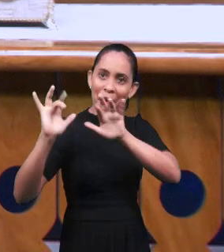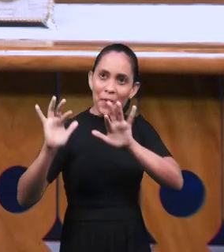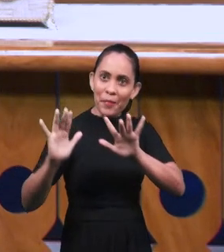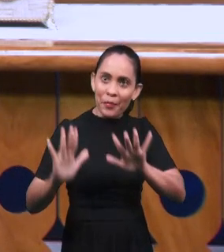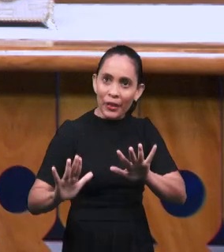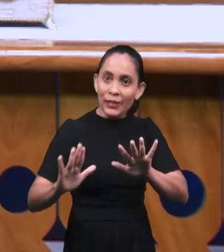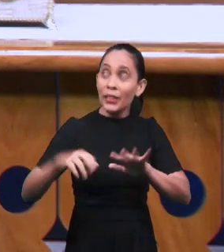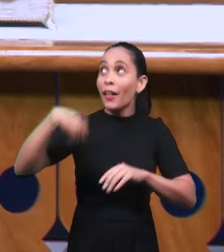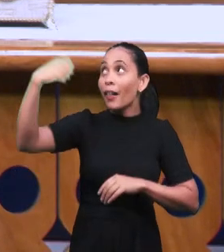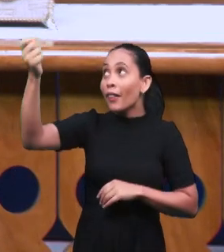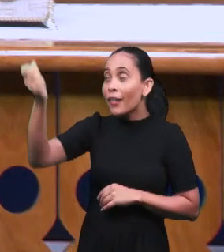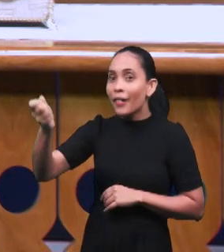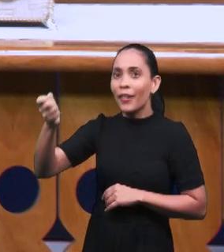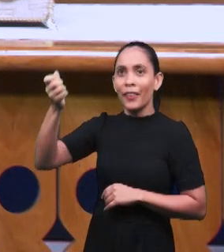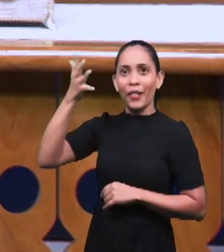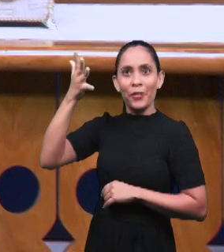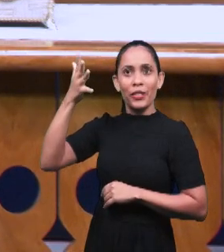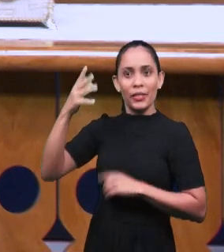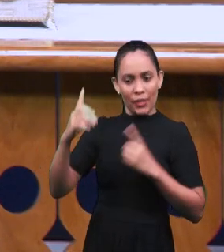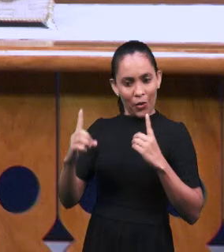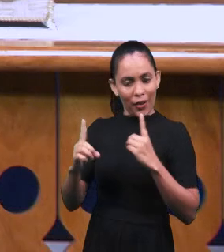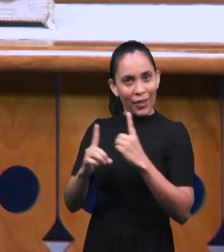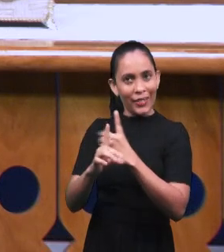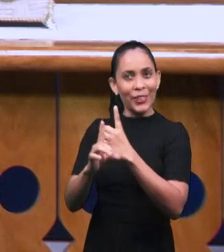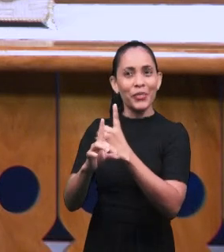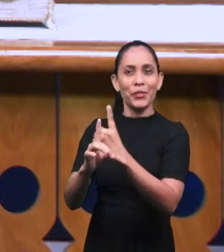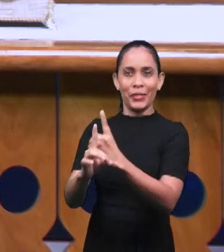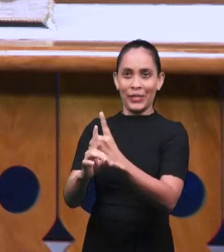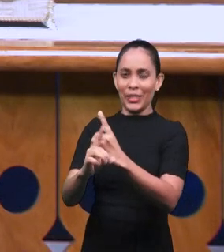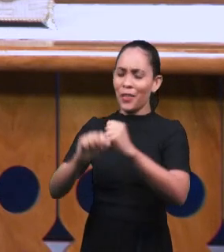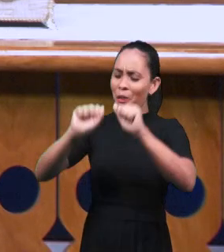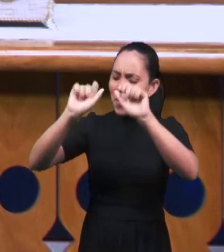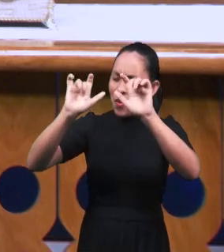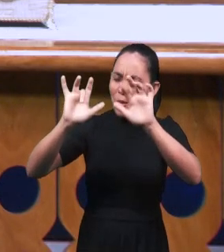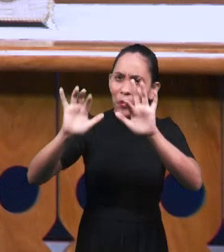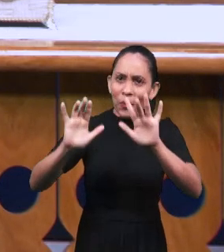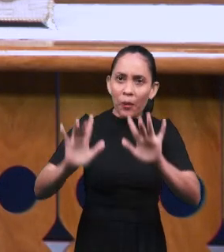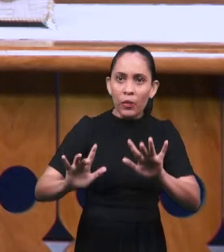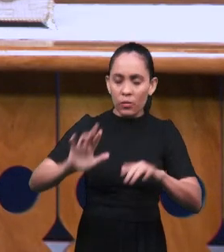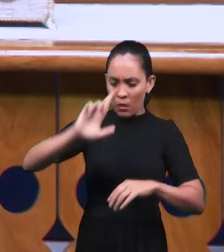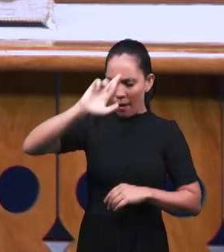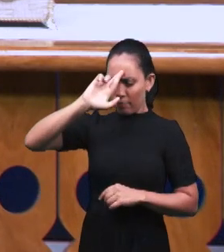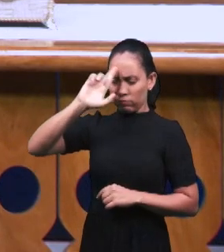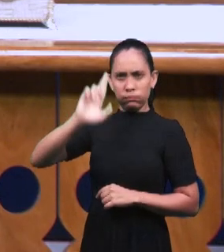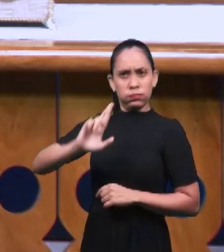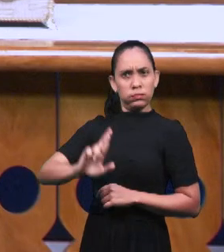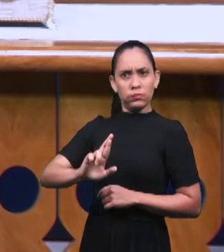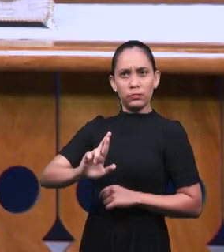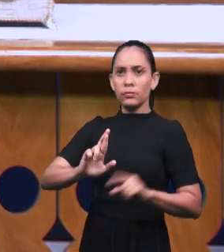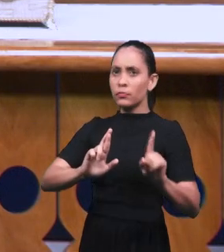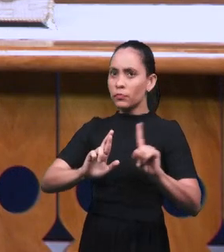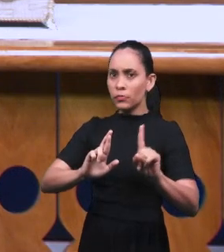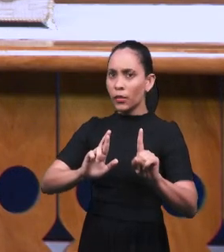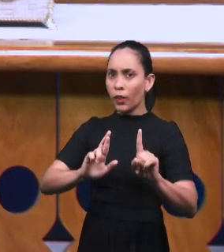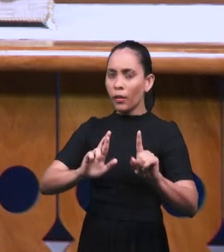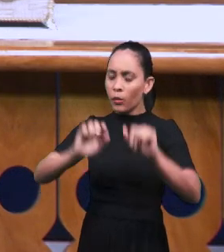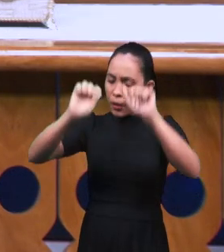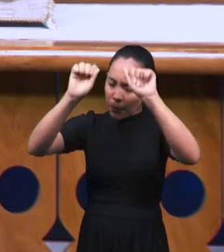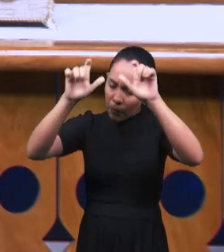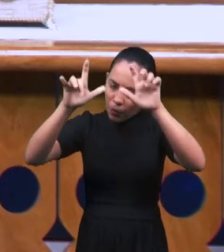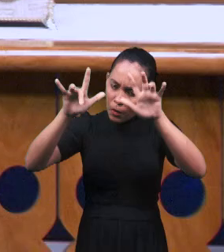revelada, que é a revelação, é a coisa fina, não é a razão, aquele, não é